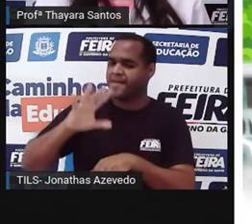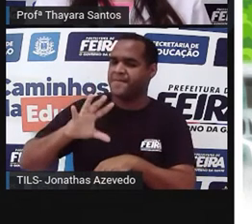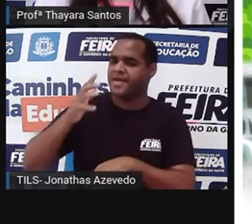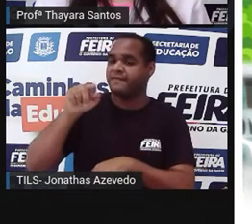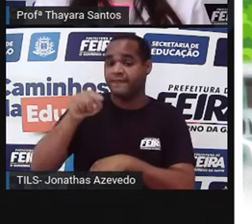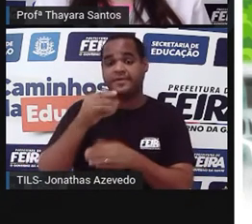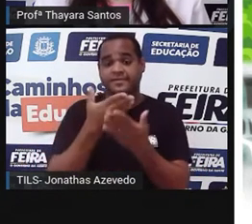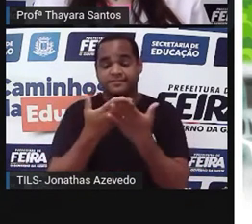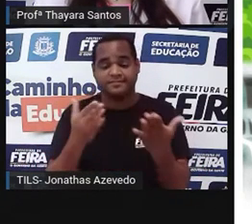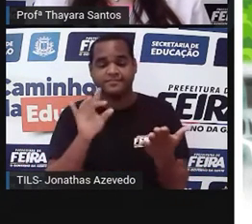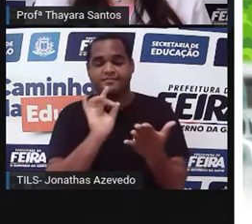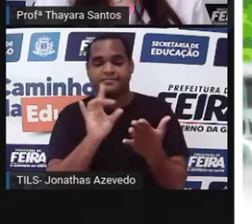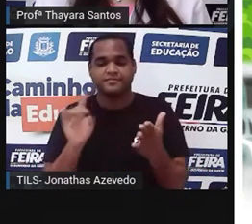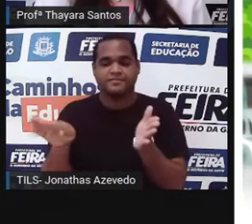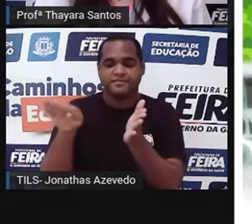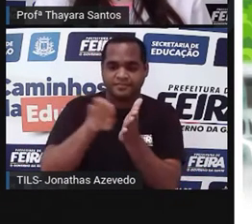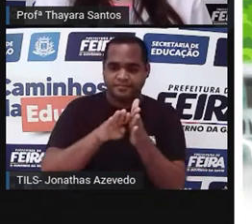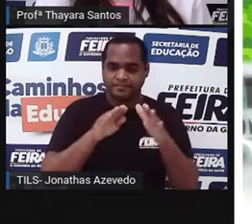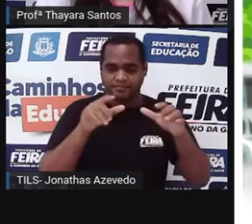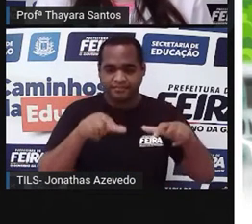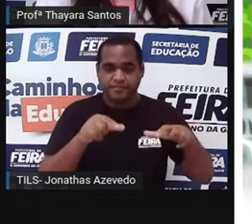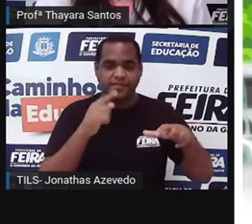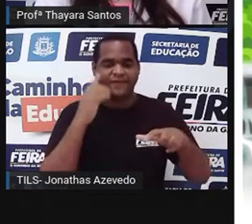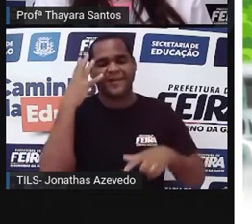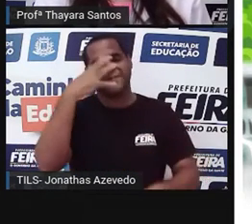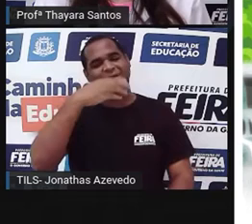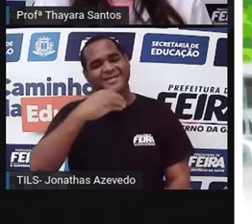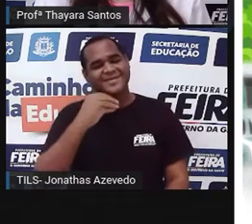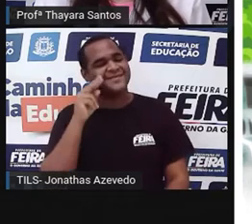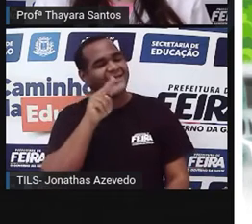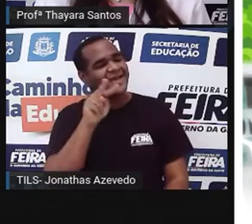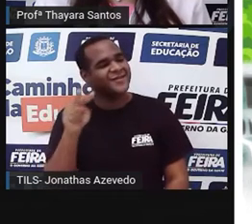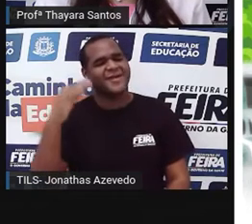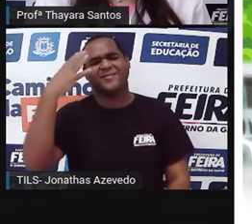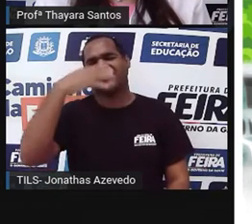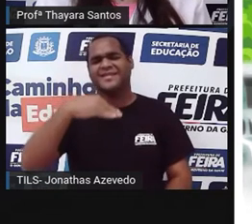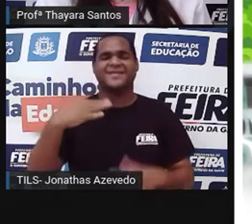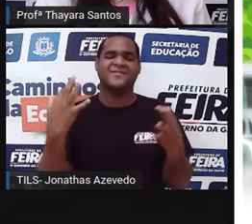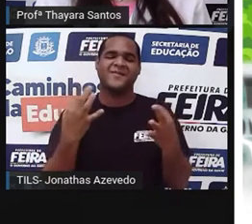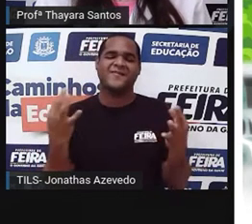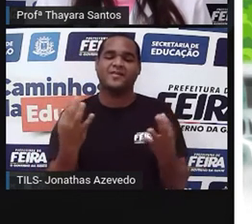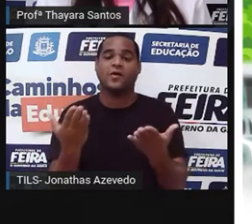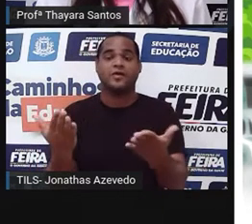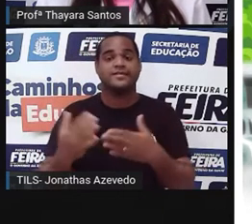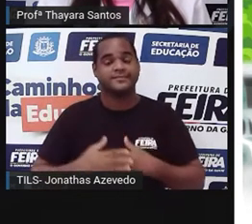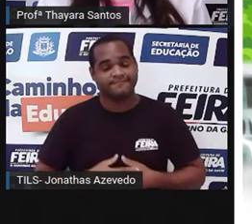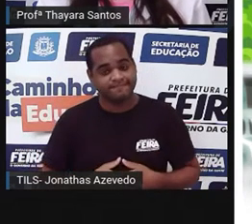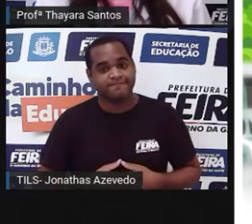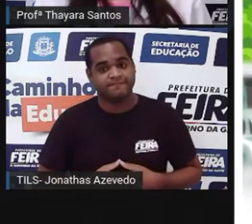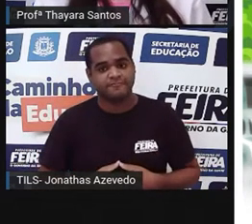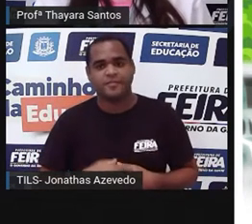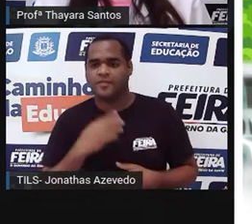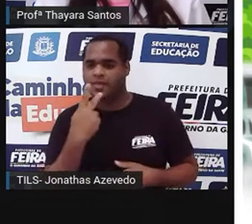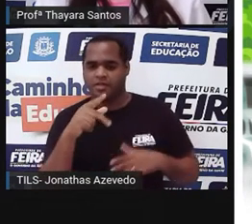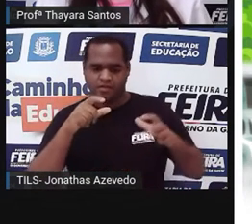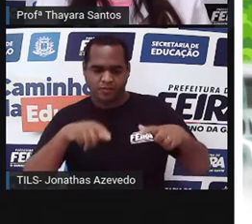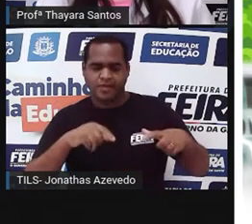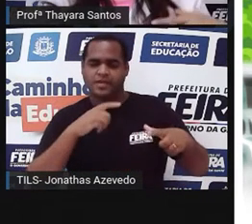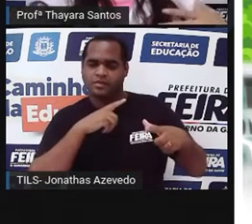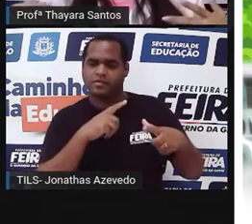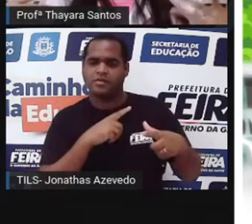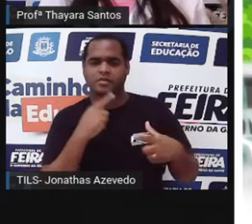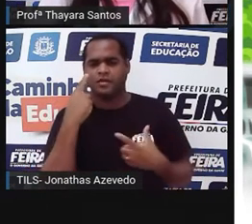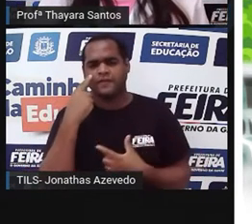vocês chegarem num lugar, ver uma paisagem muito bonita, aí vocês olham e falam: nossa, que lugar lindo! Quando você está ali naquele lugar, que